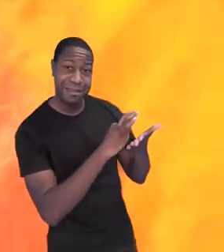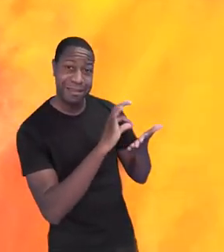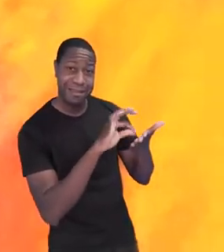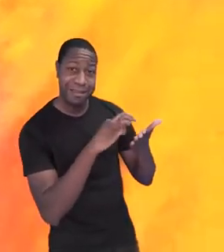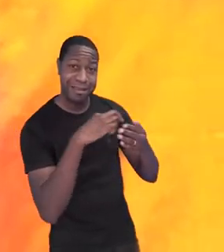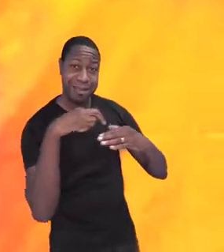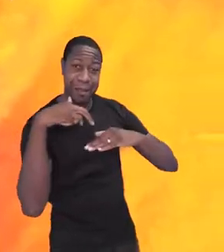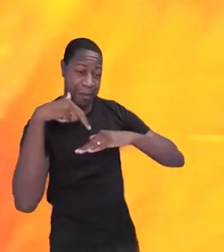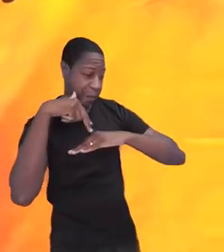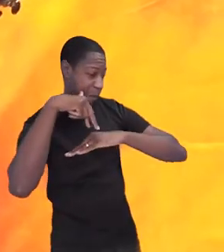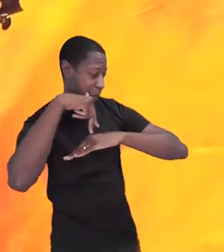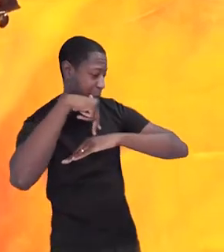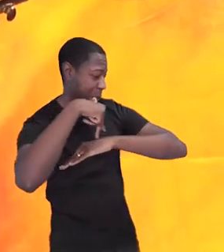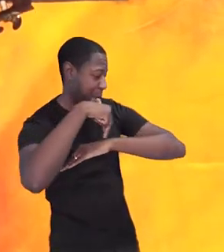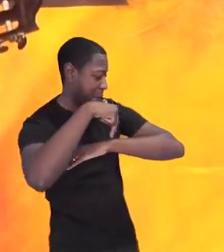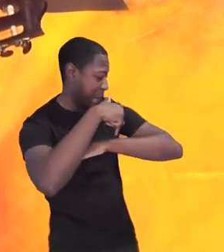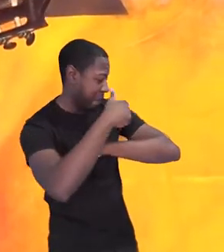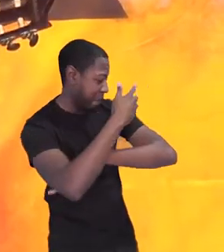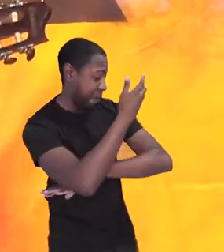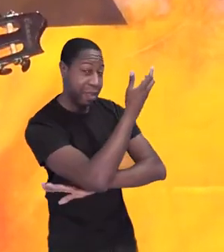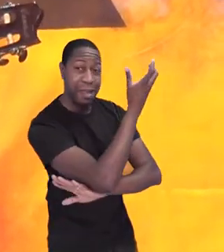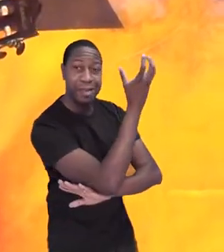pela Rua das Palmeiras,